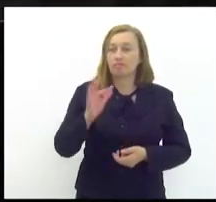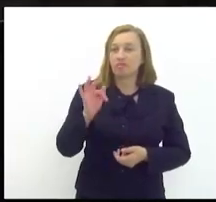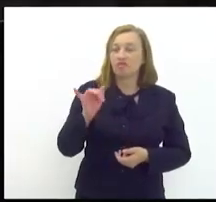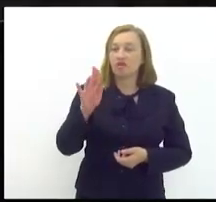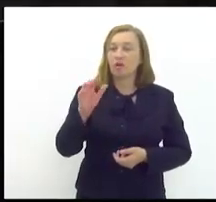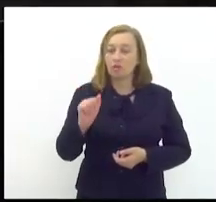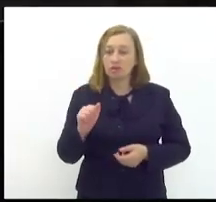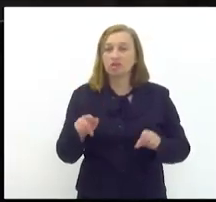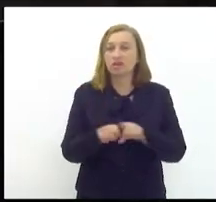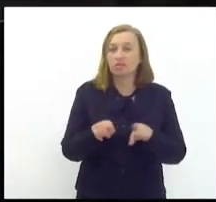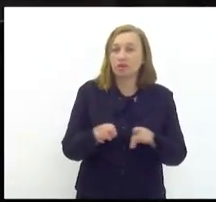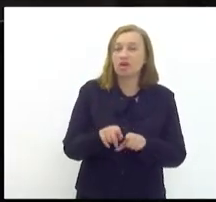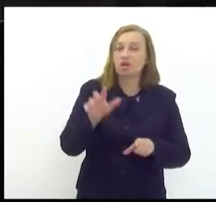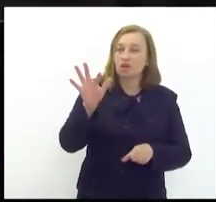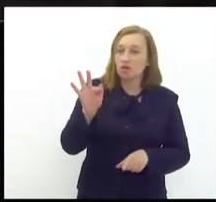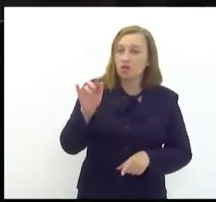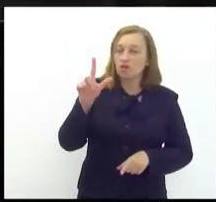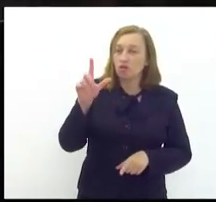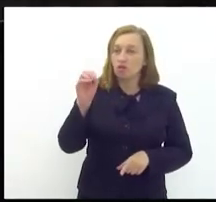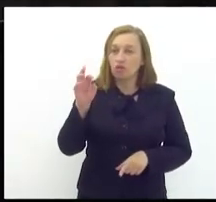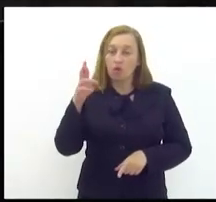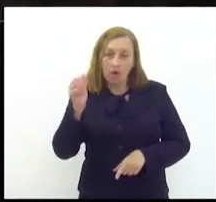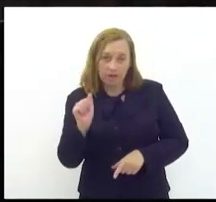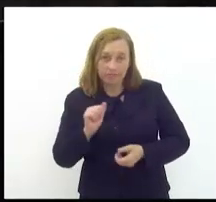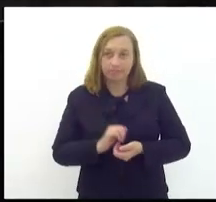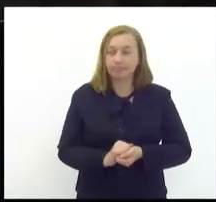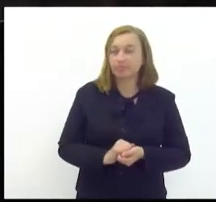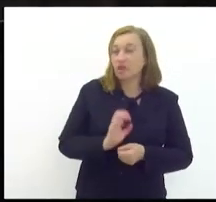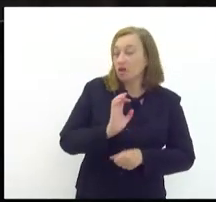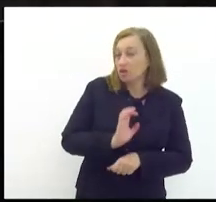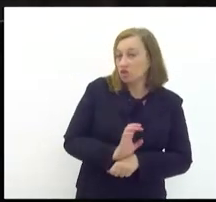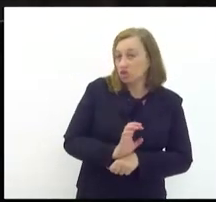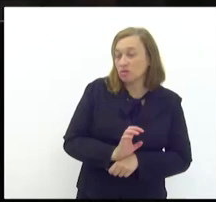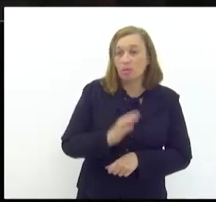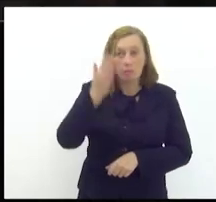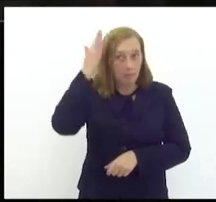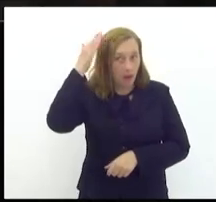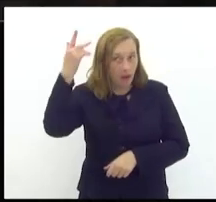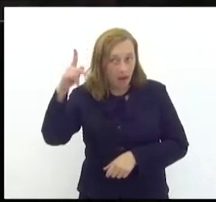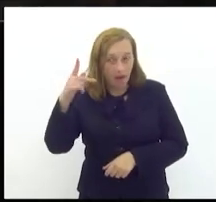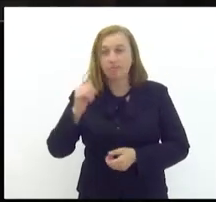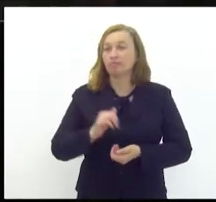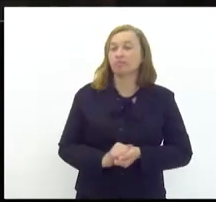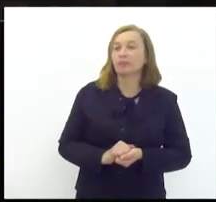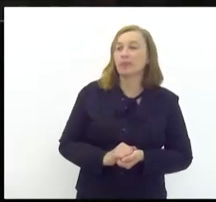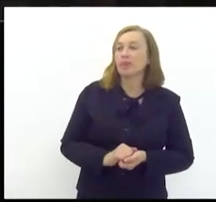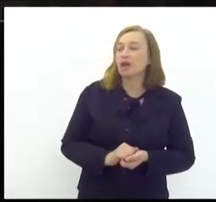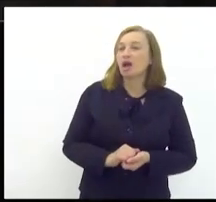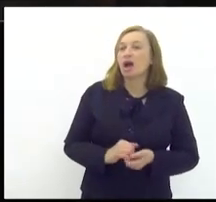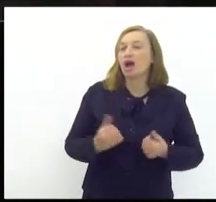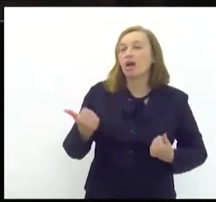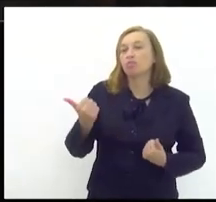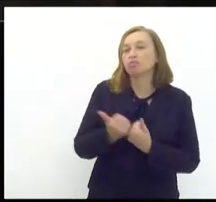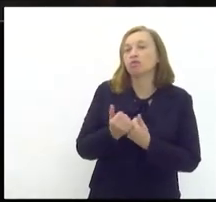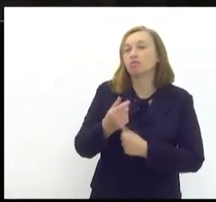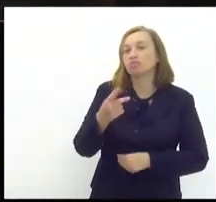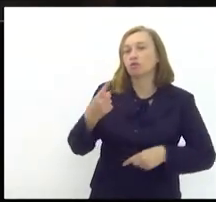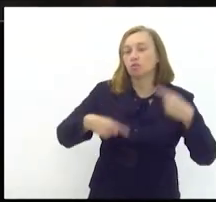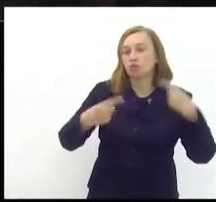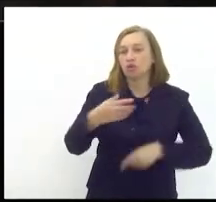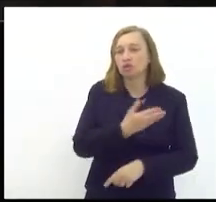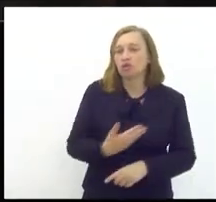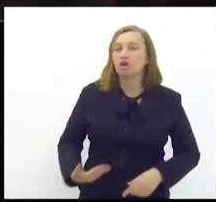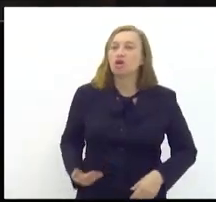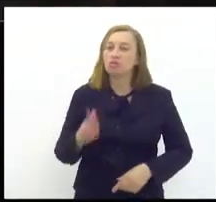nossa Flora enquanto o Estados como Pará aprovam políticas públicas como plano estadual da